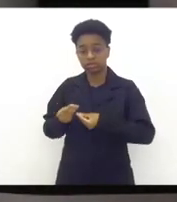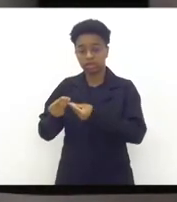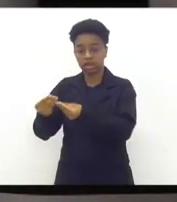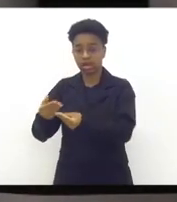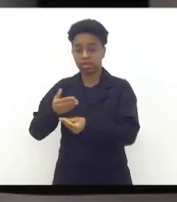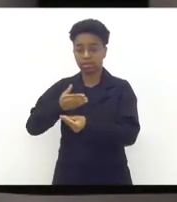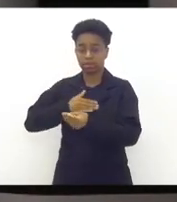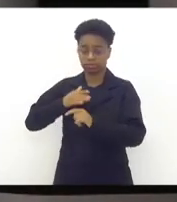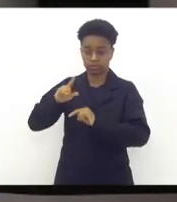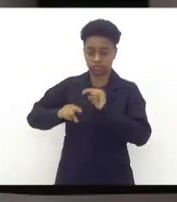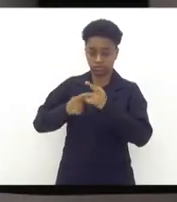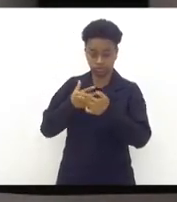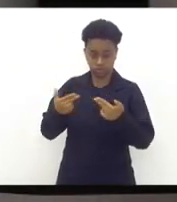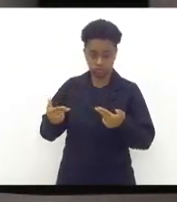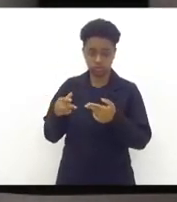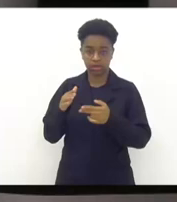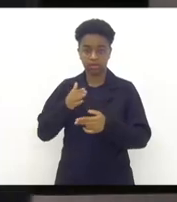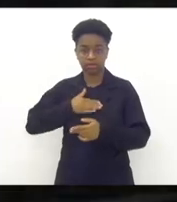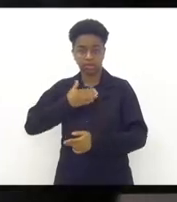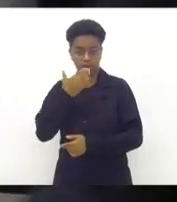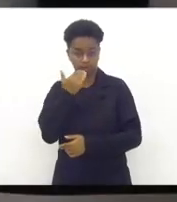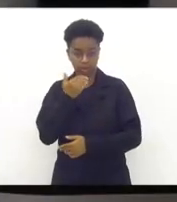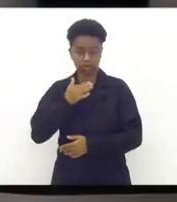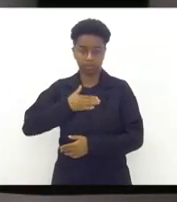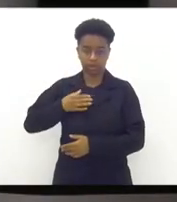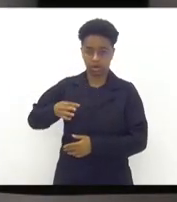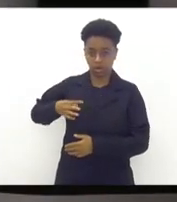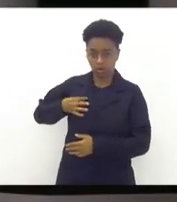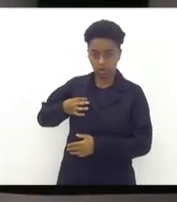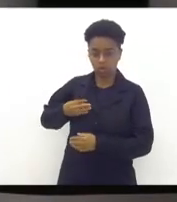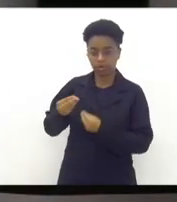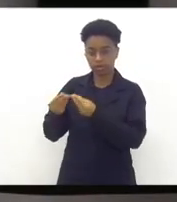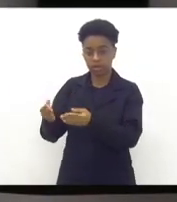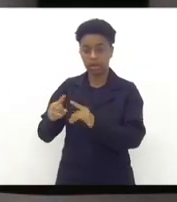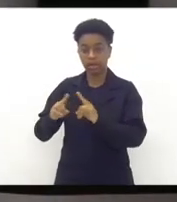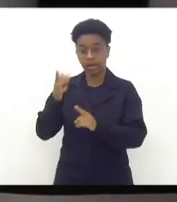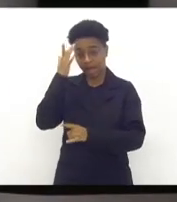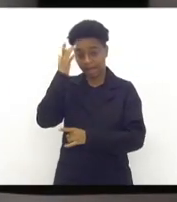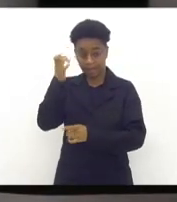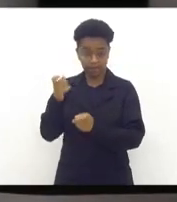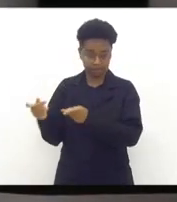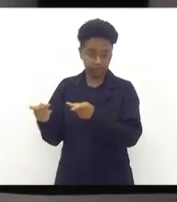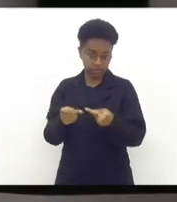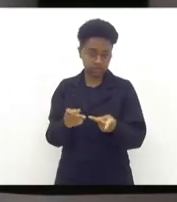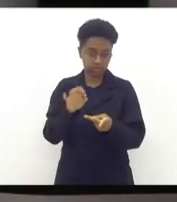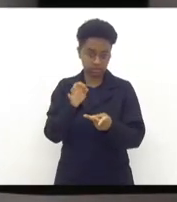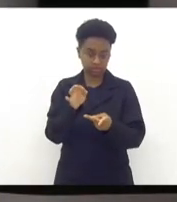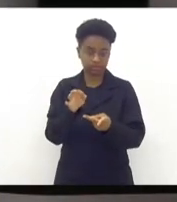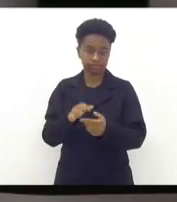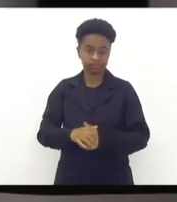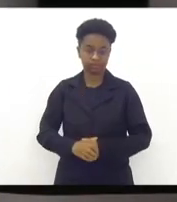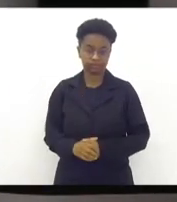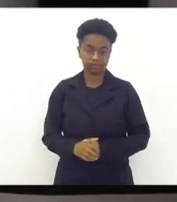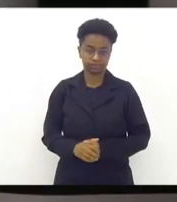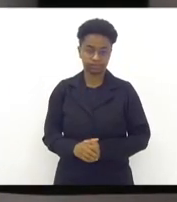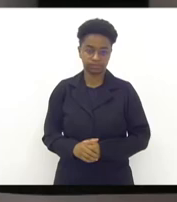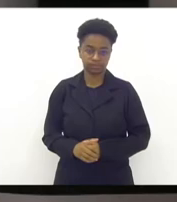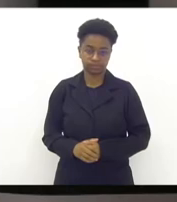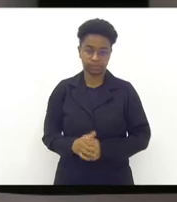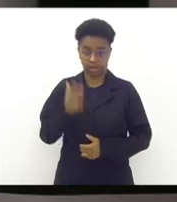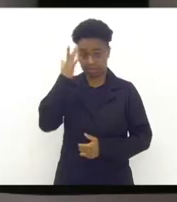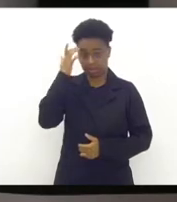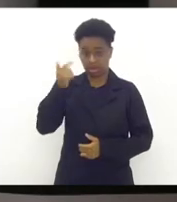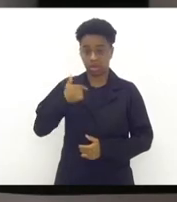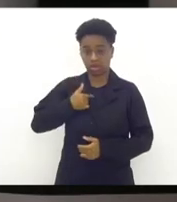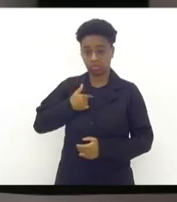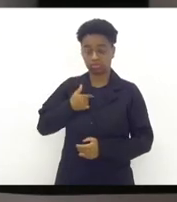meus alimentos, minhas roupas. E no dia seguinte seria o dia da visita. Seria o dia que eu ia ver a Bia. Já